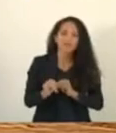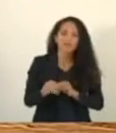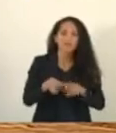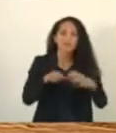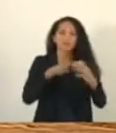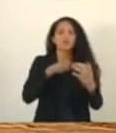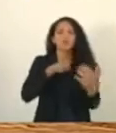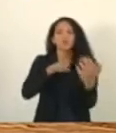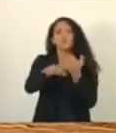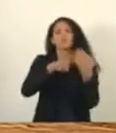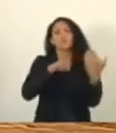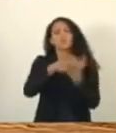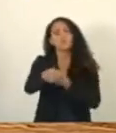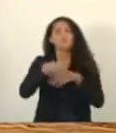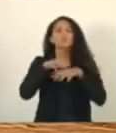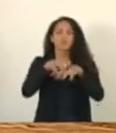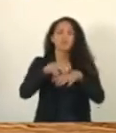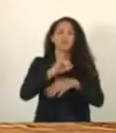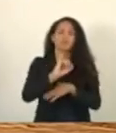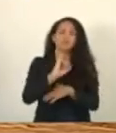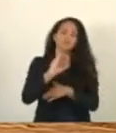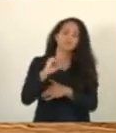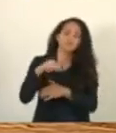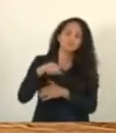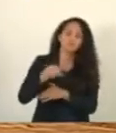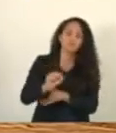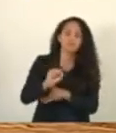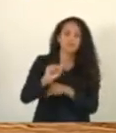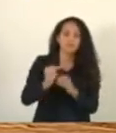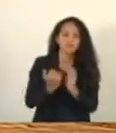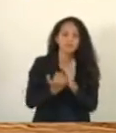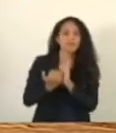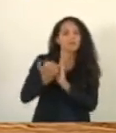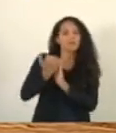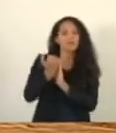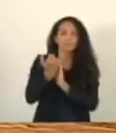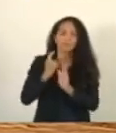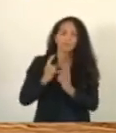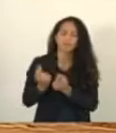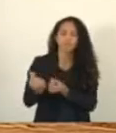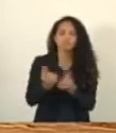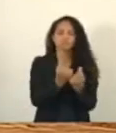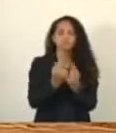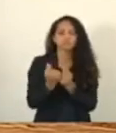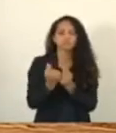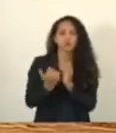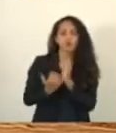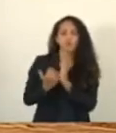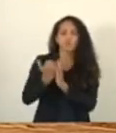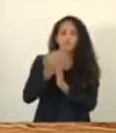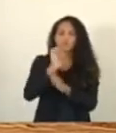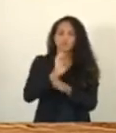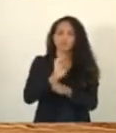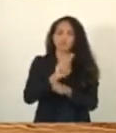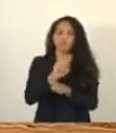mercadoria e aumenta o ICMS, aumenta o dinheiro no caixa do governo do estado. Obrigado,